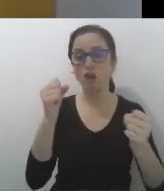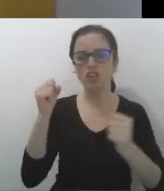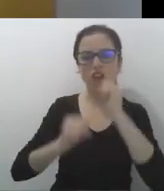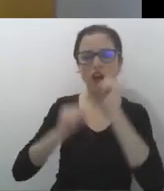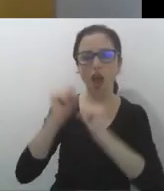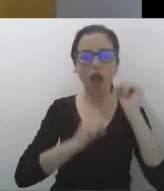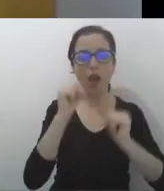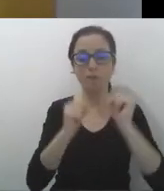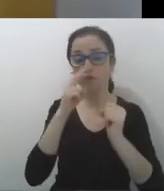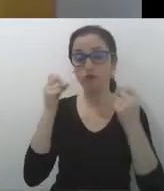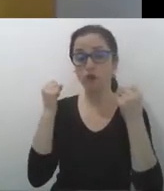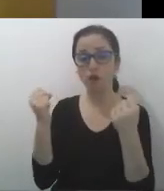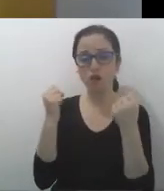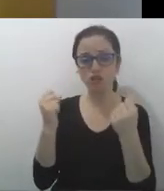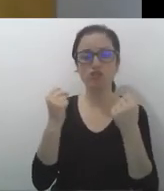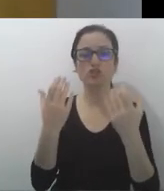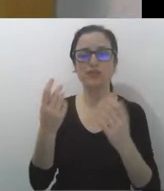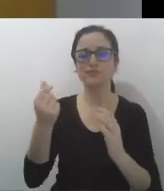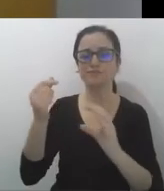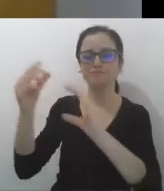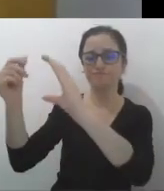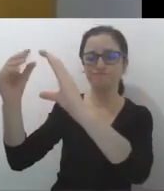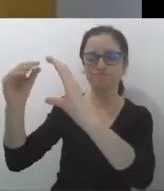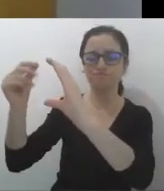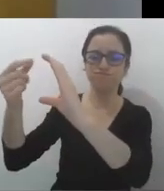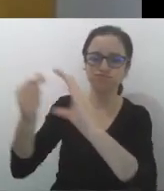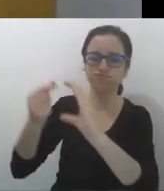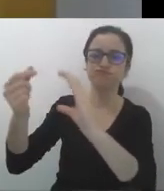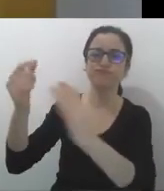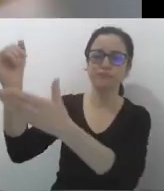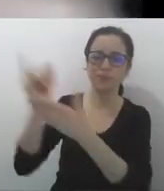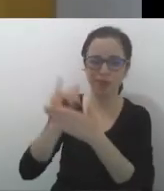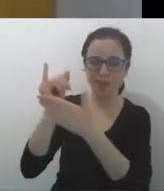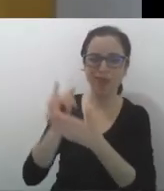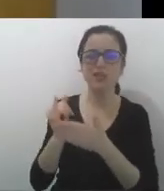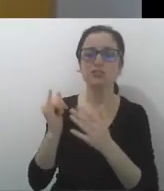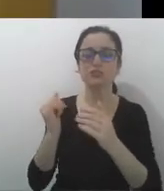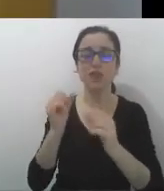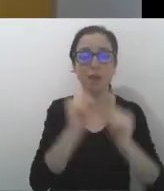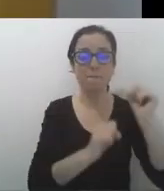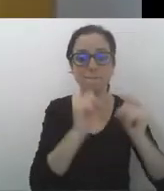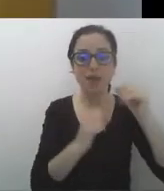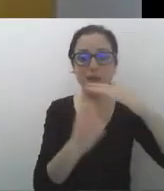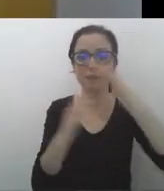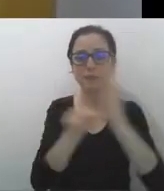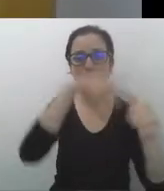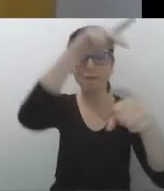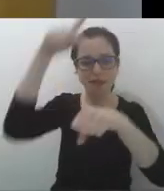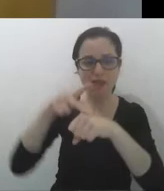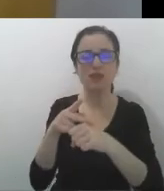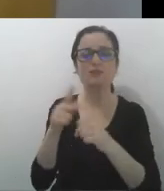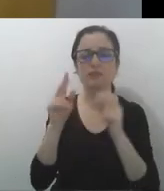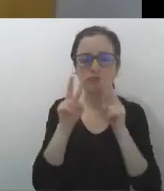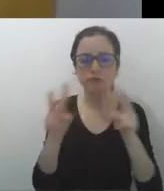de uma industrialização com a participação de capital estrangeiro, a chegada das multinacionais, etc., vai se dar